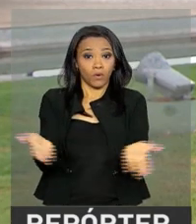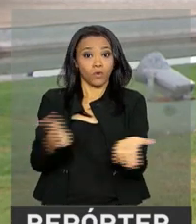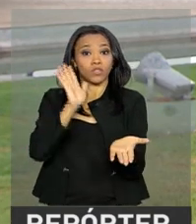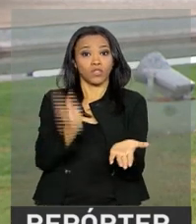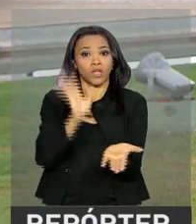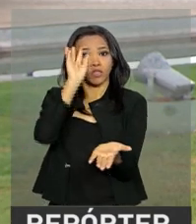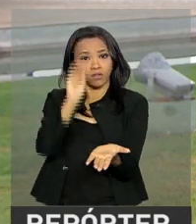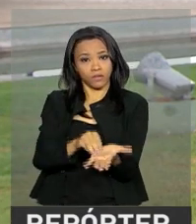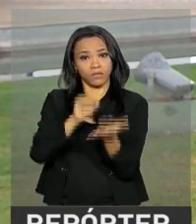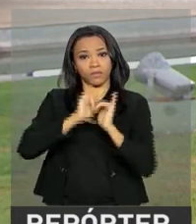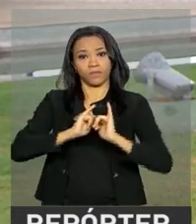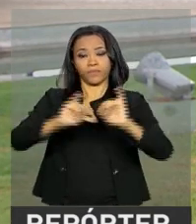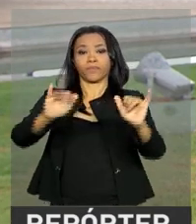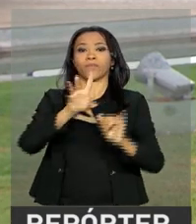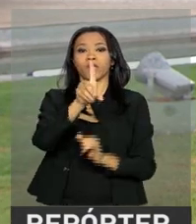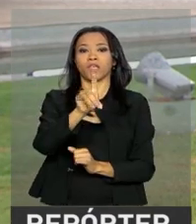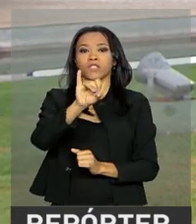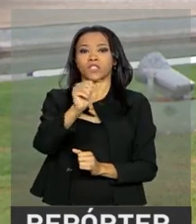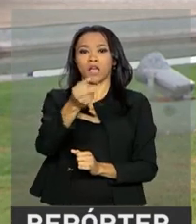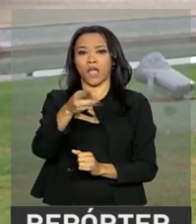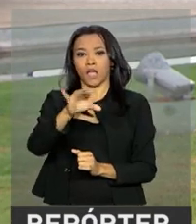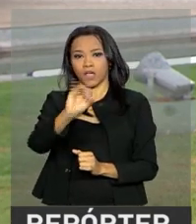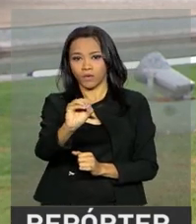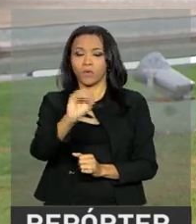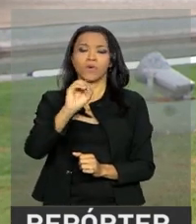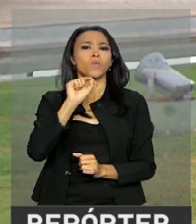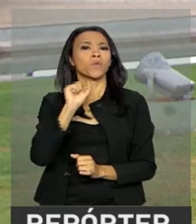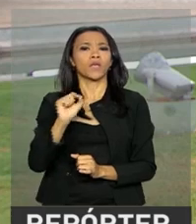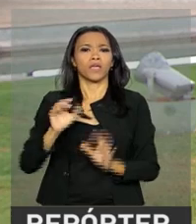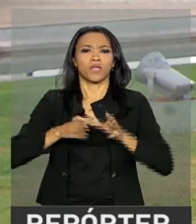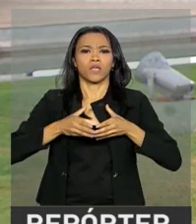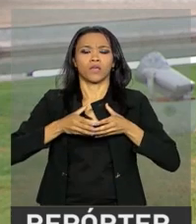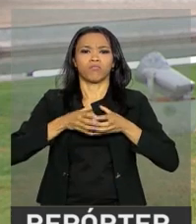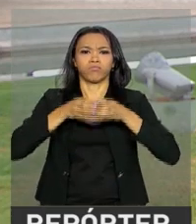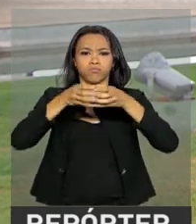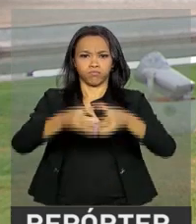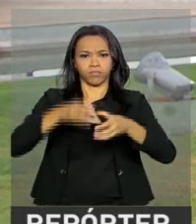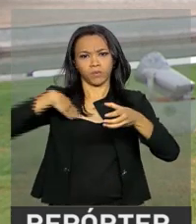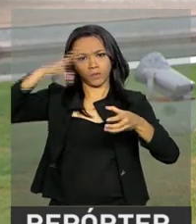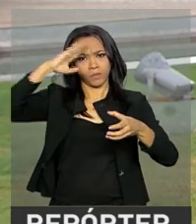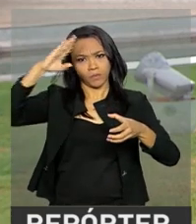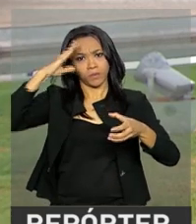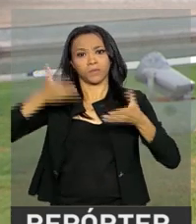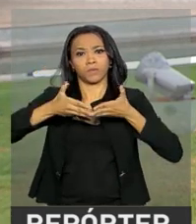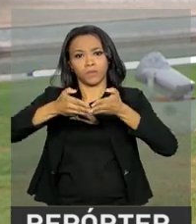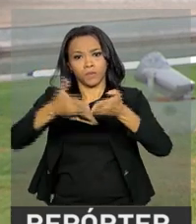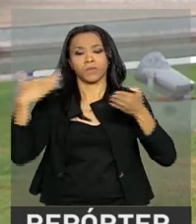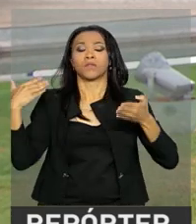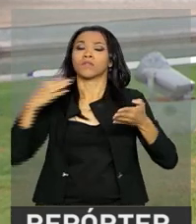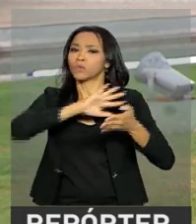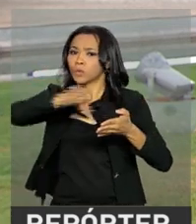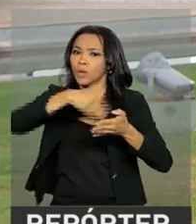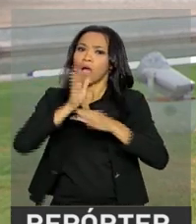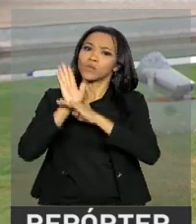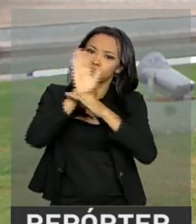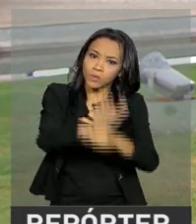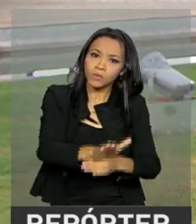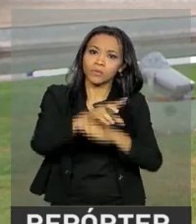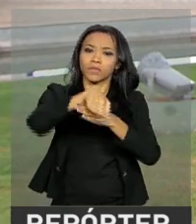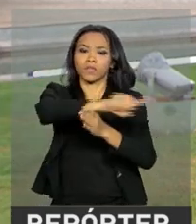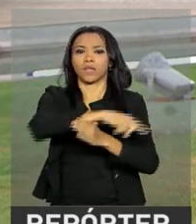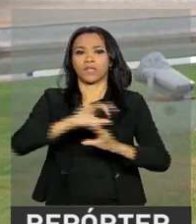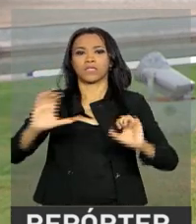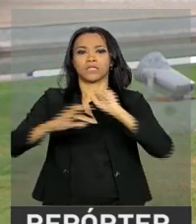Diário Oficial da União a autorização para que as Forças Armadas atuem também na segurança dos presídios. Esse anúncio foi